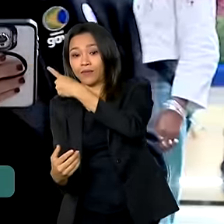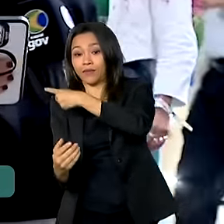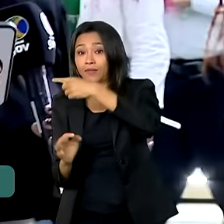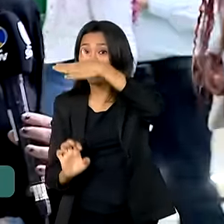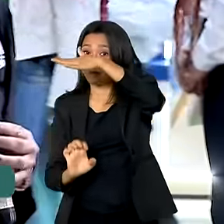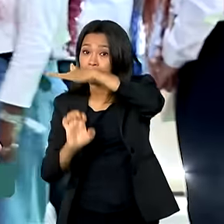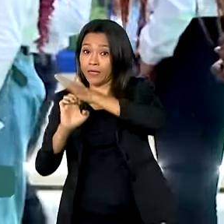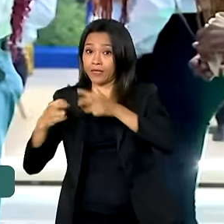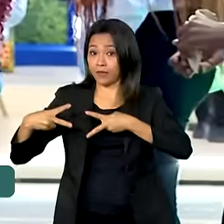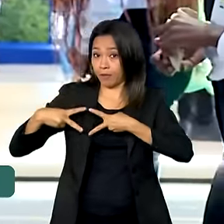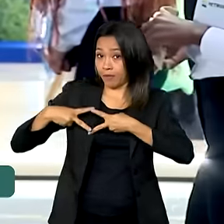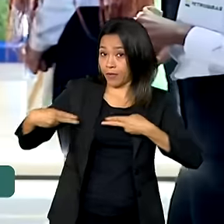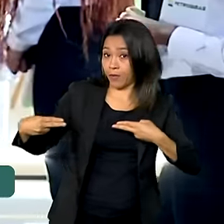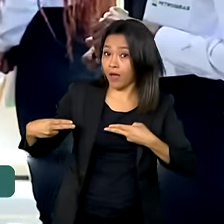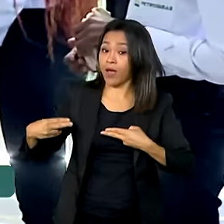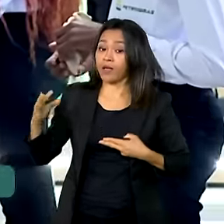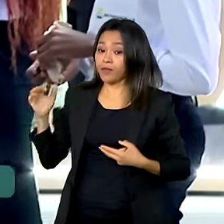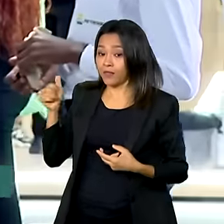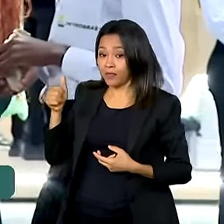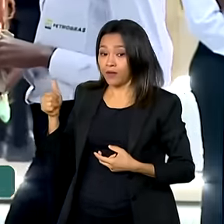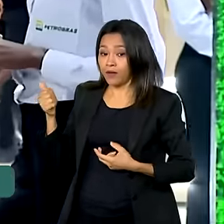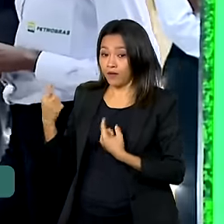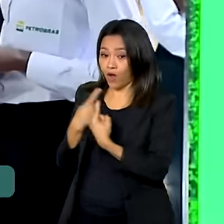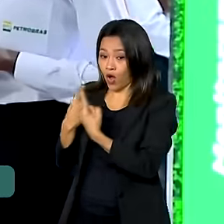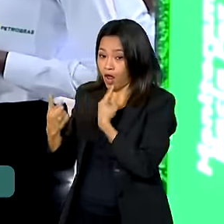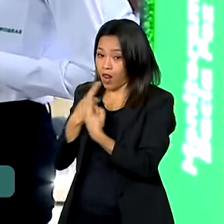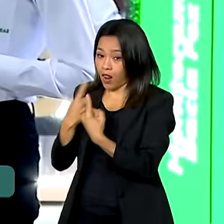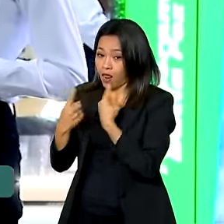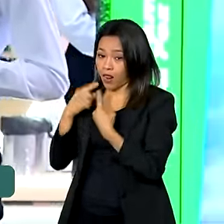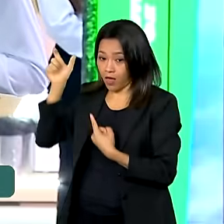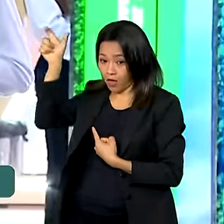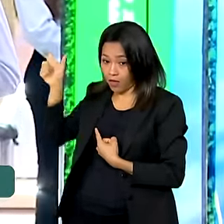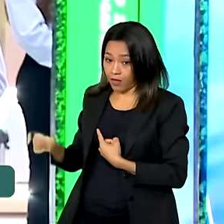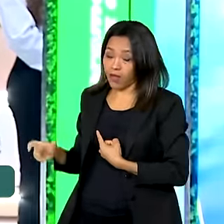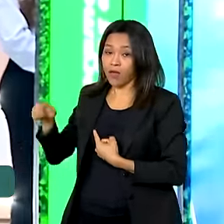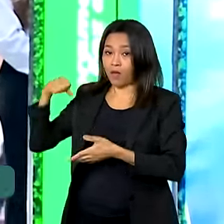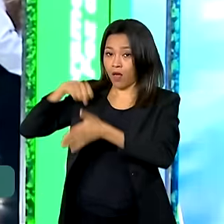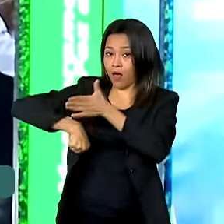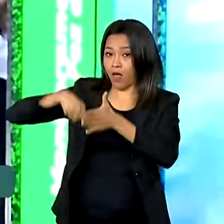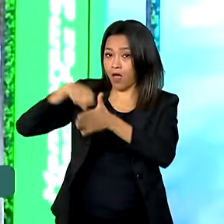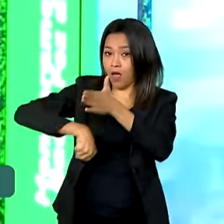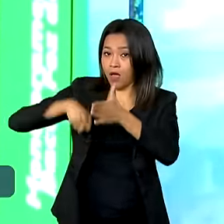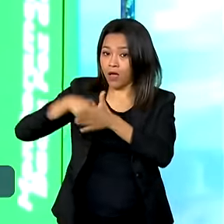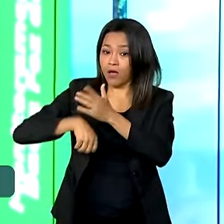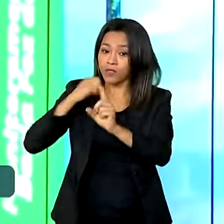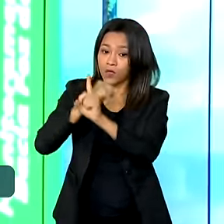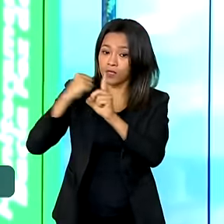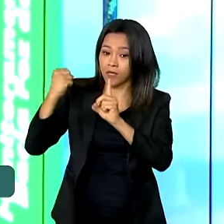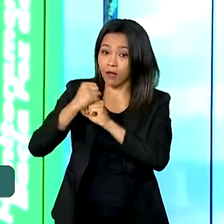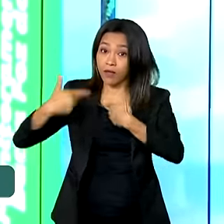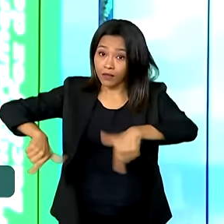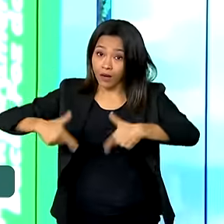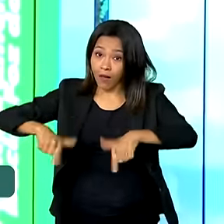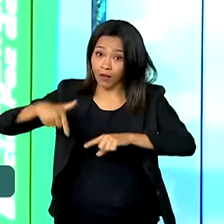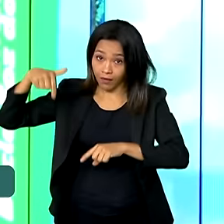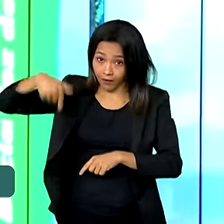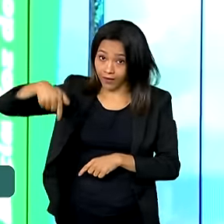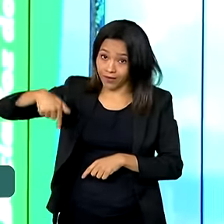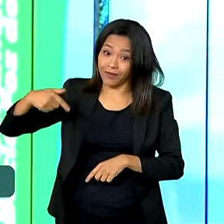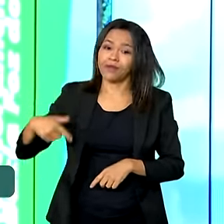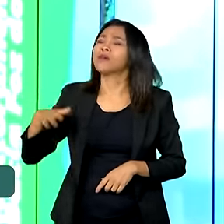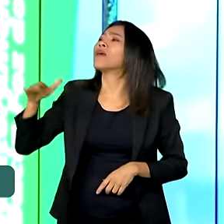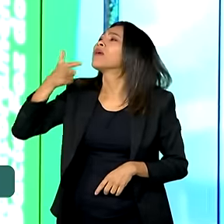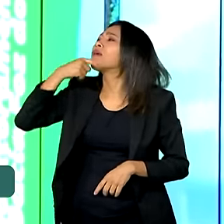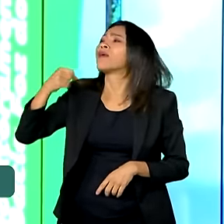Petrobras. Eu vou conversar aqui com a Moara Saque, que é uma ativista social e também está trabalhando aqui no estande. Moara, quem estiver passando aqui pelo Espaço